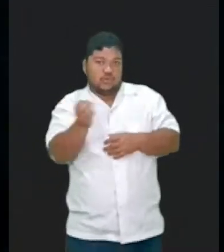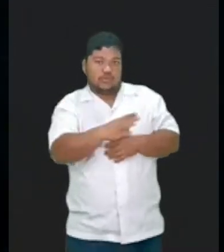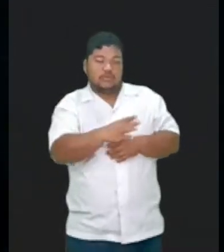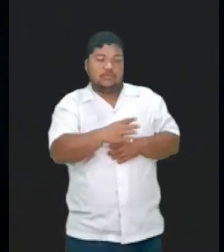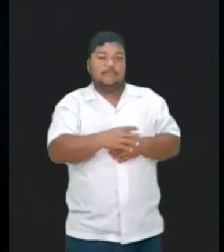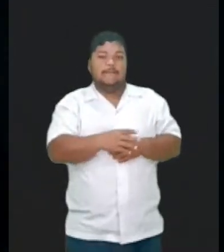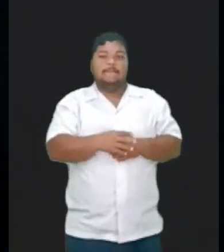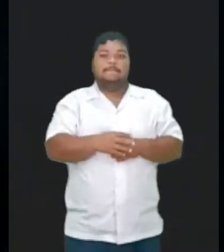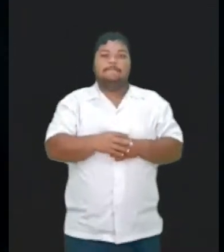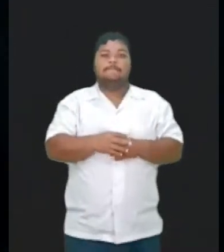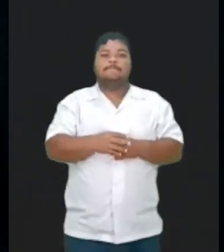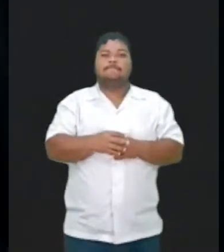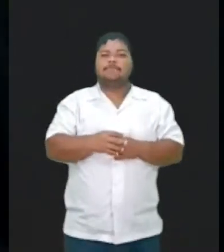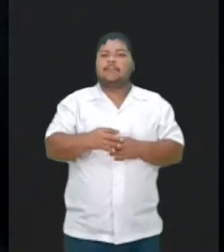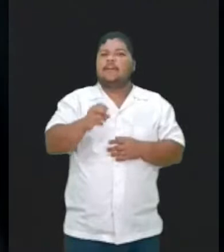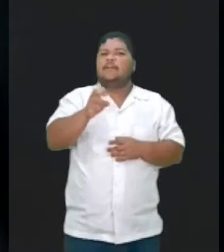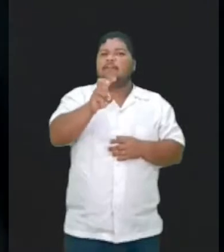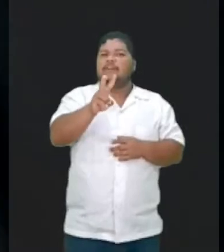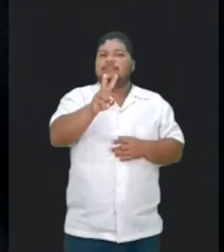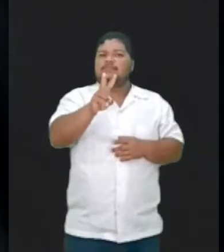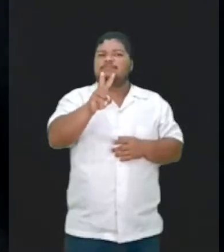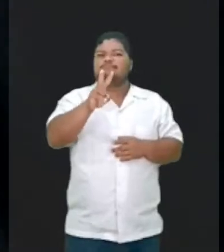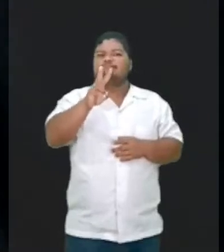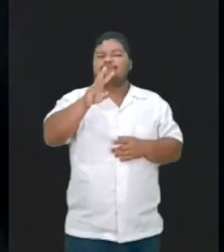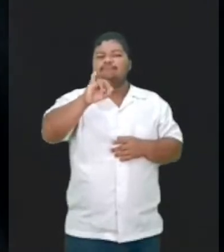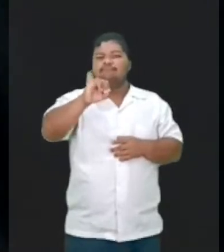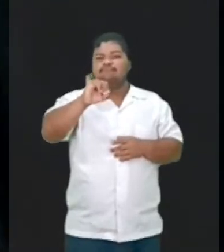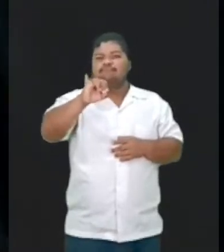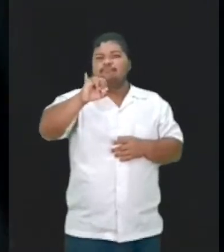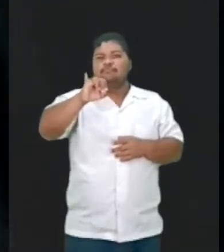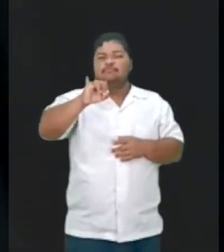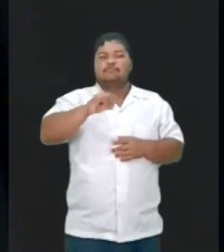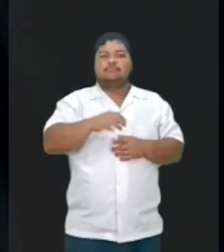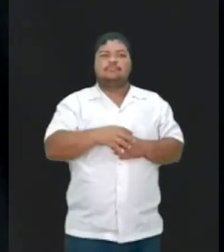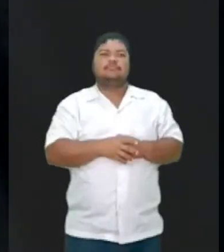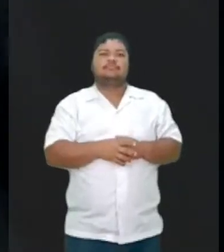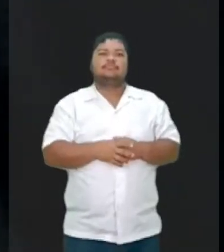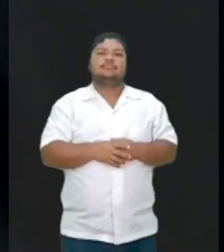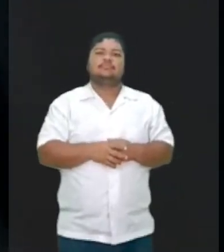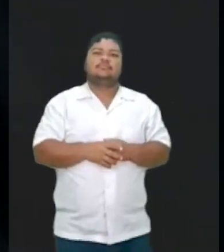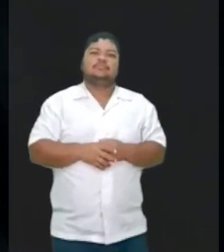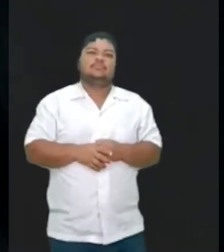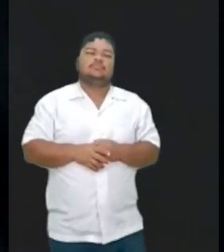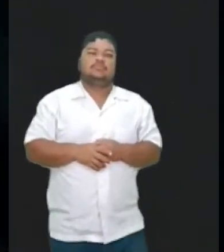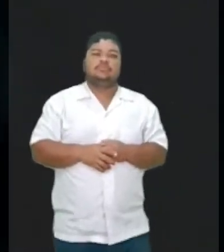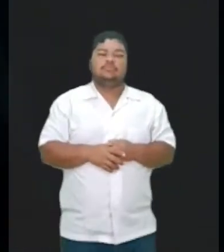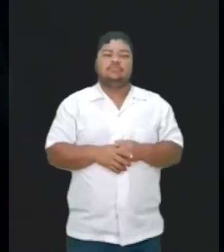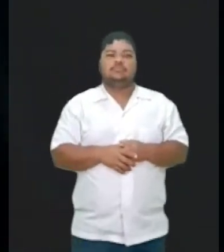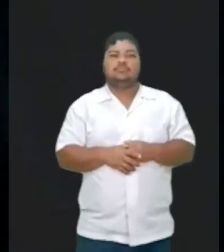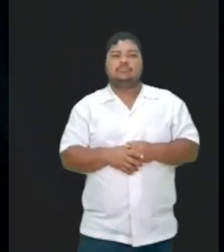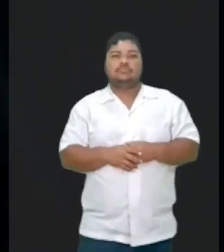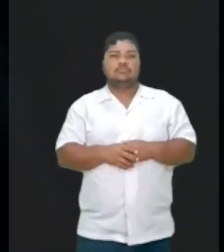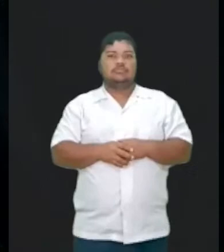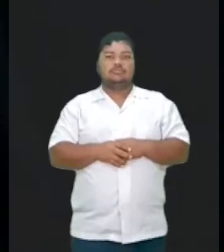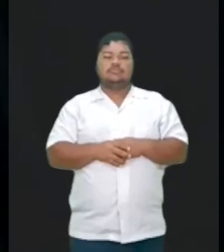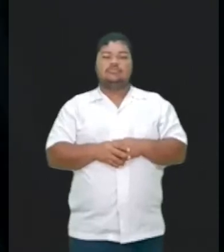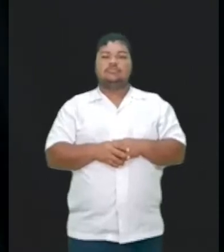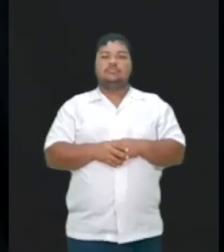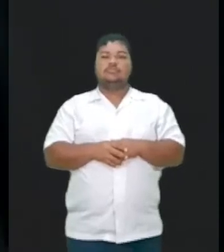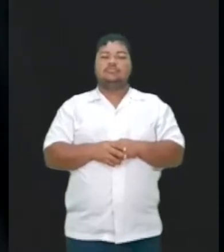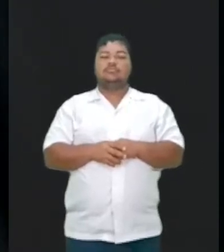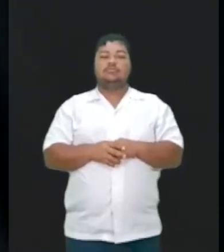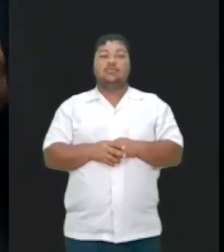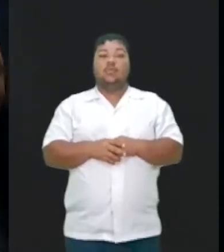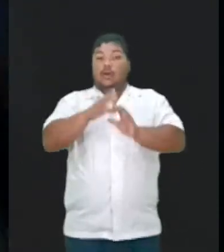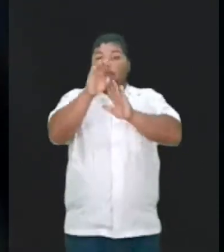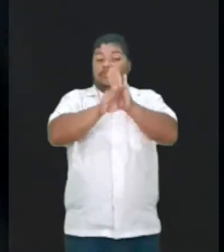Internacional, para ficar apenas mais fácil alguns termos para o entendimento de todos. E no capítulo 40,